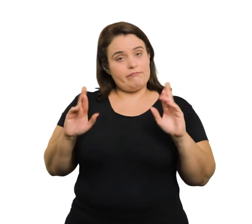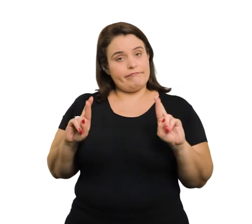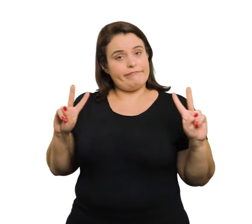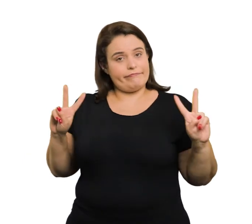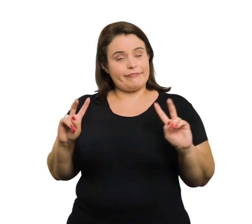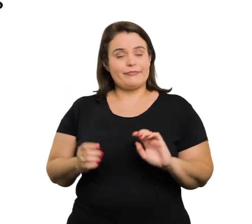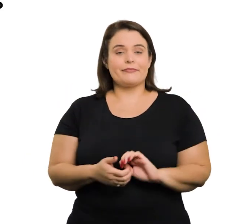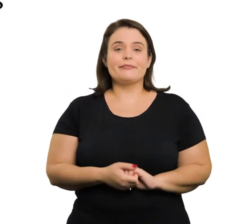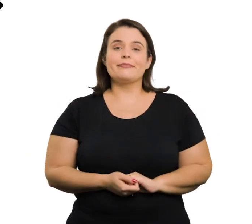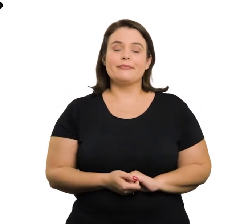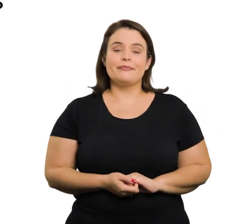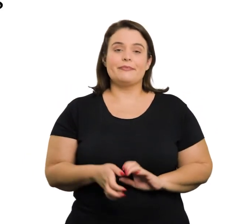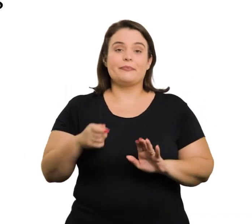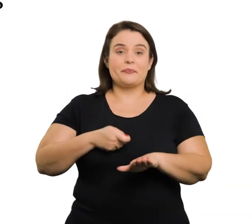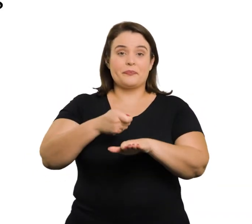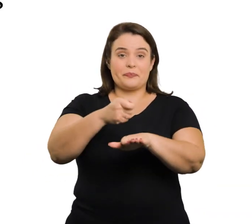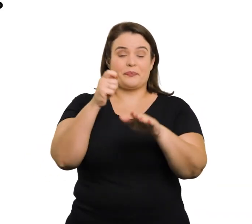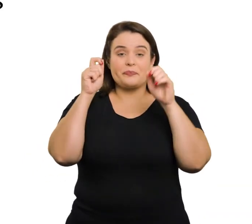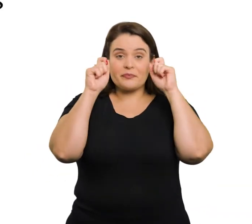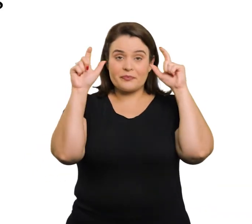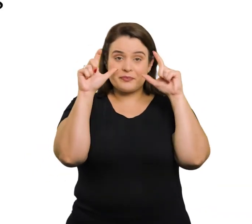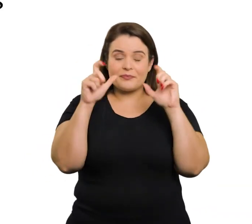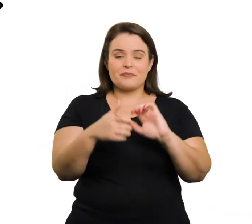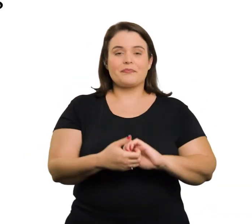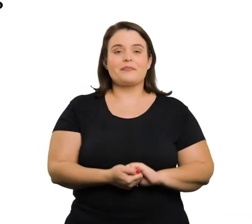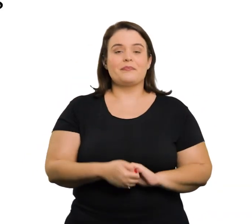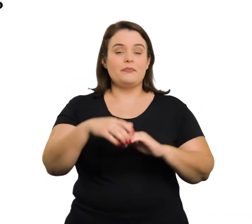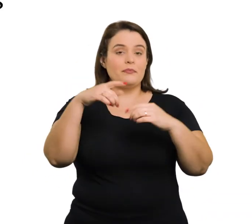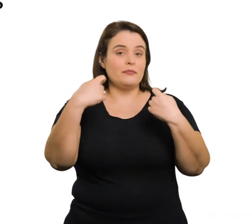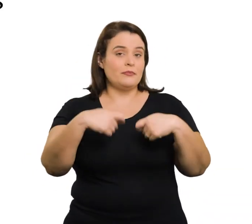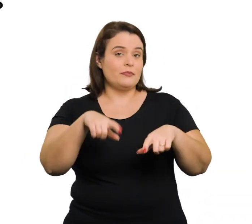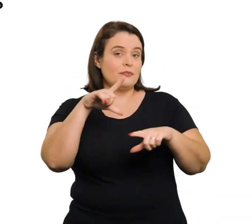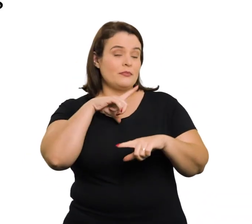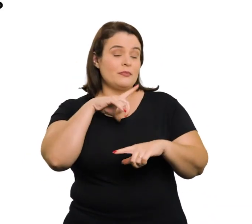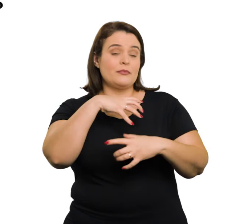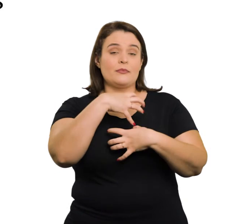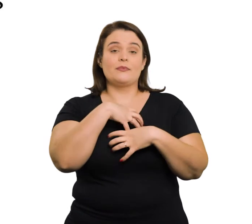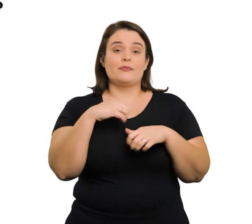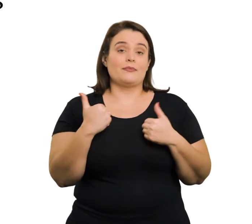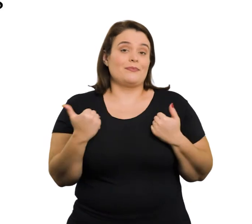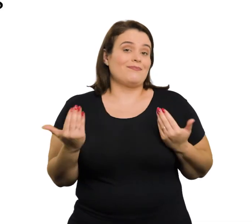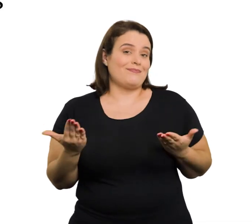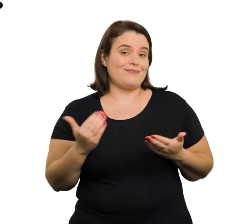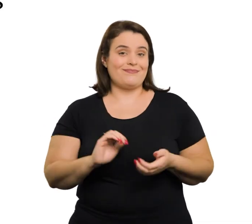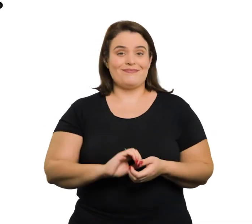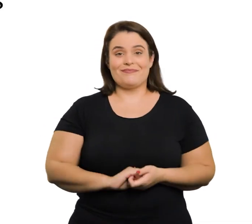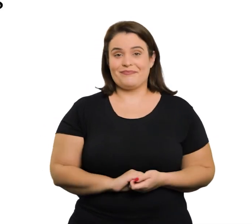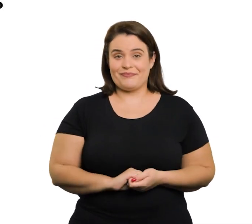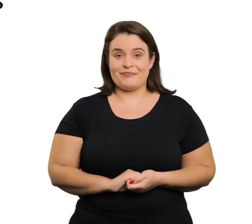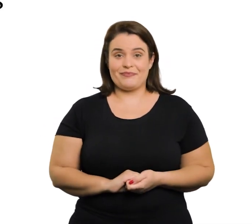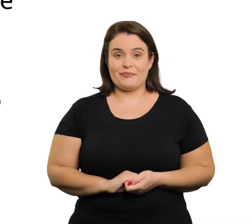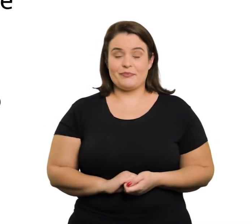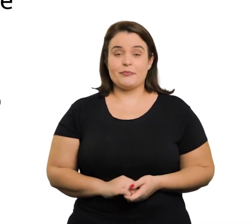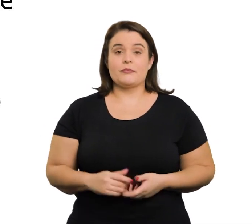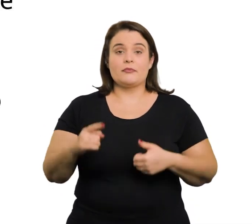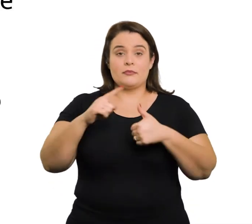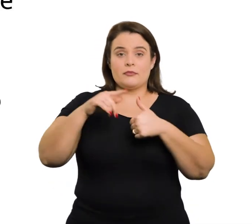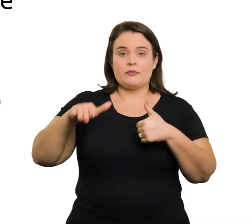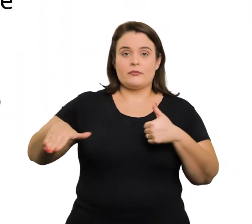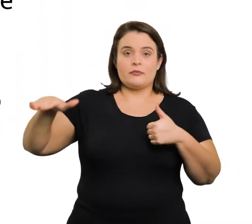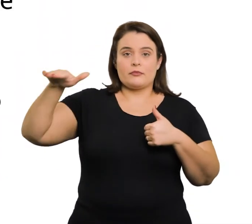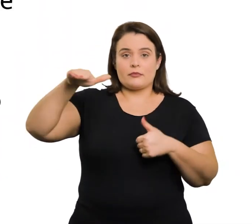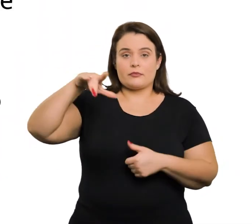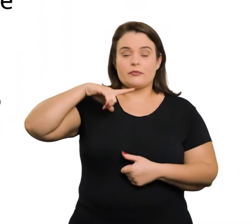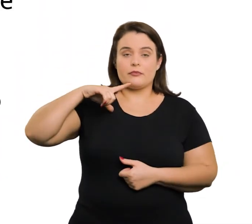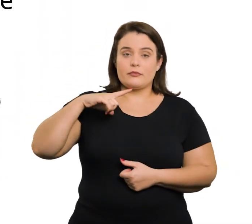tempo. Piso de alerta. Deve ser empregado nas seguintes situações: sob